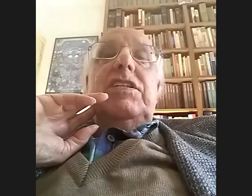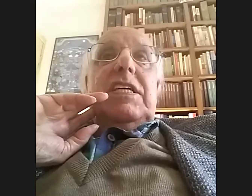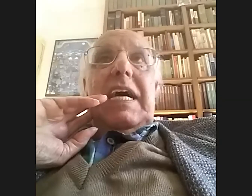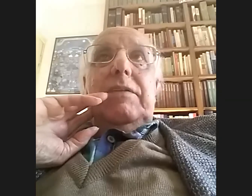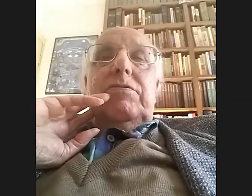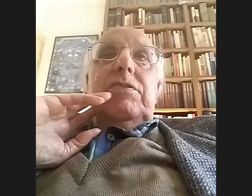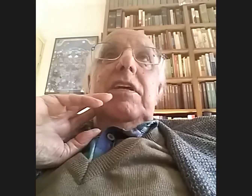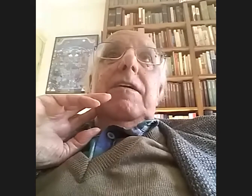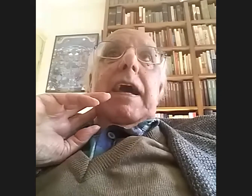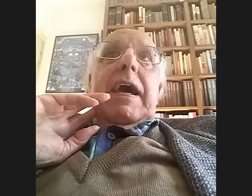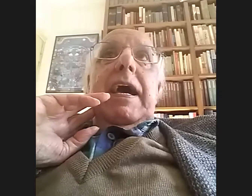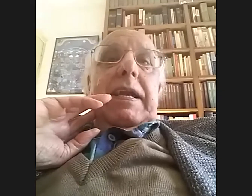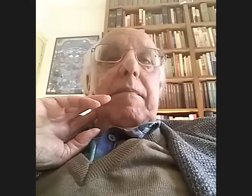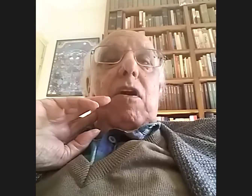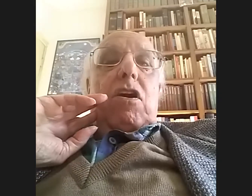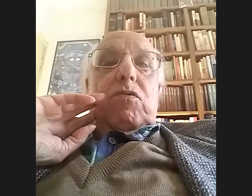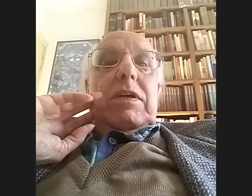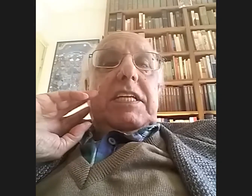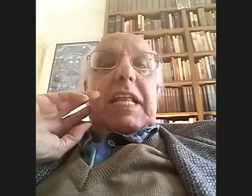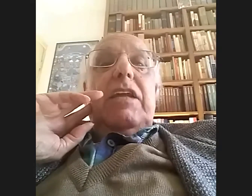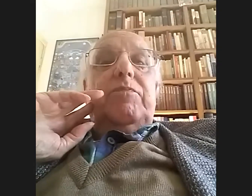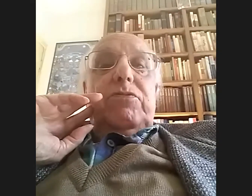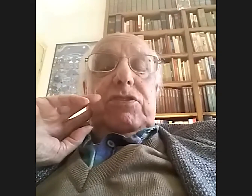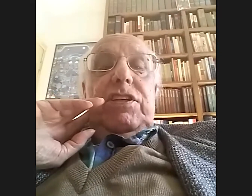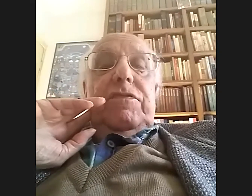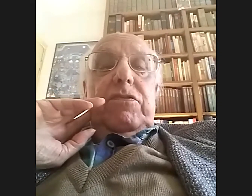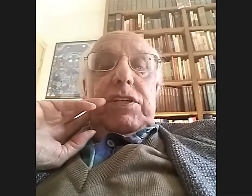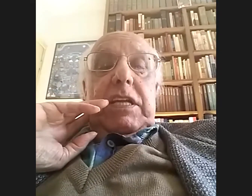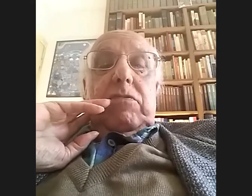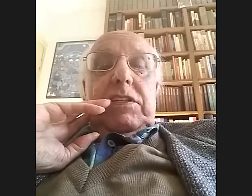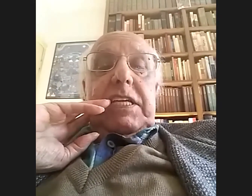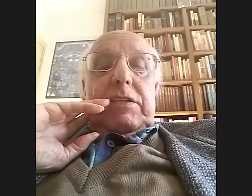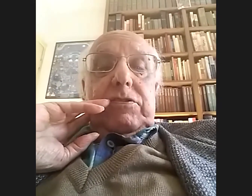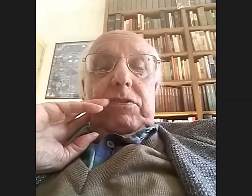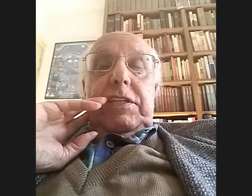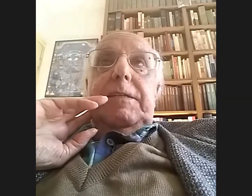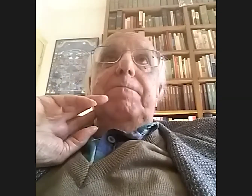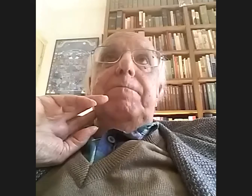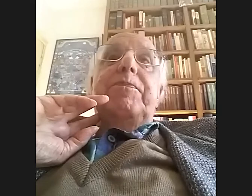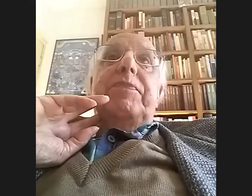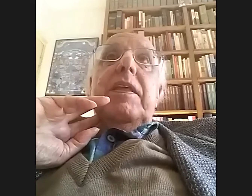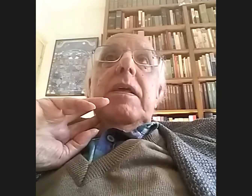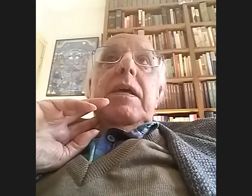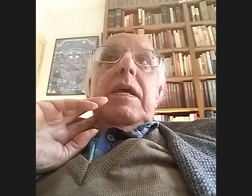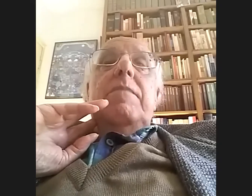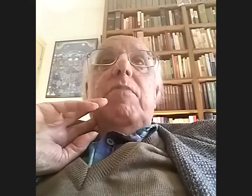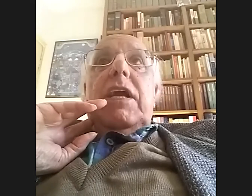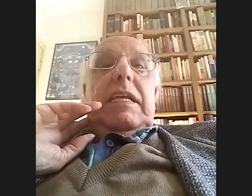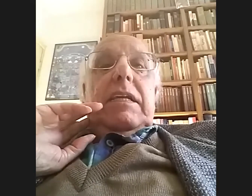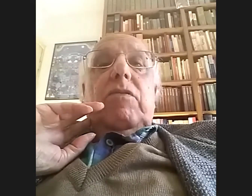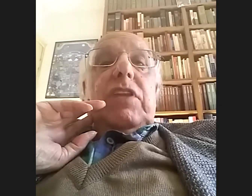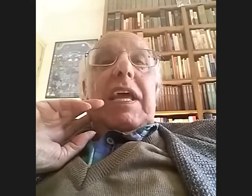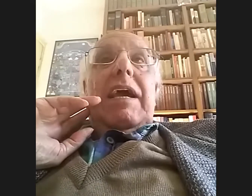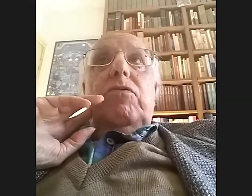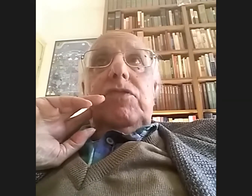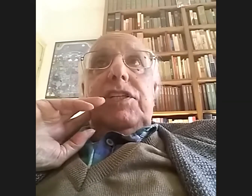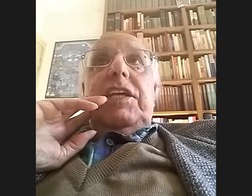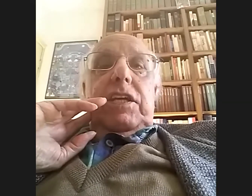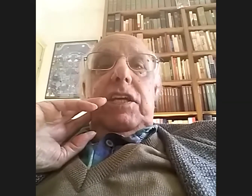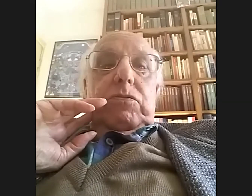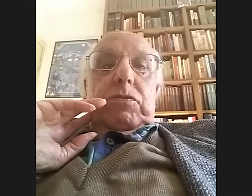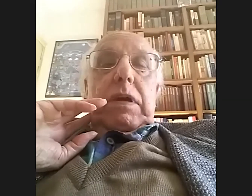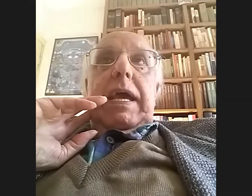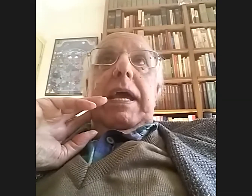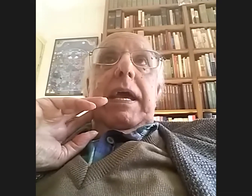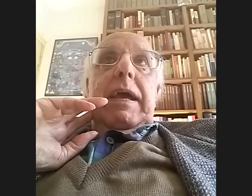dos sindicatos na maior quantidade possível de negociações. Embora ele não tenha